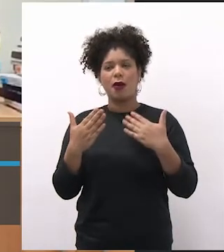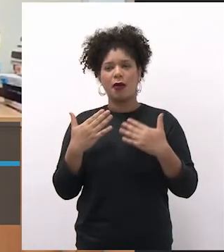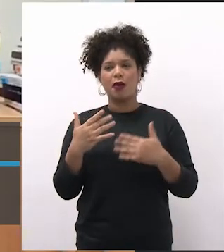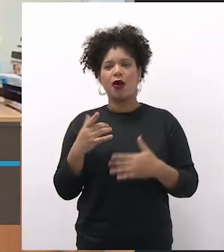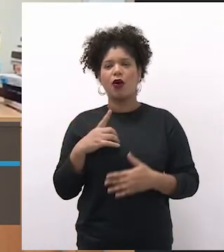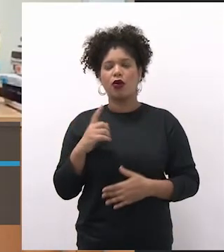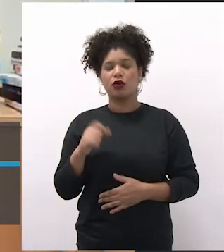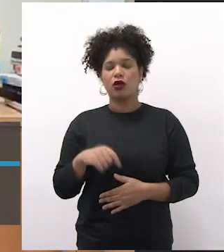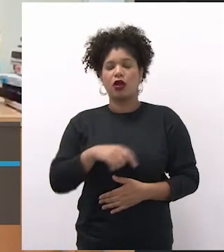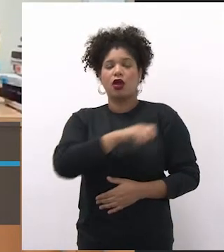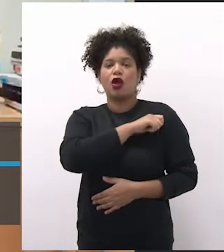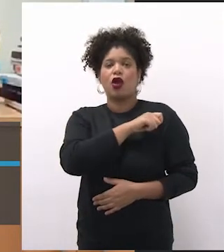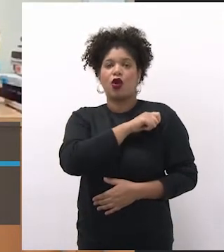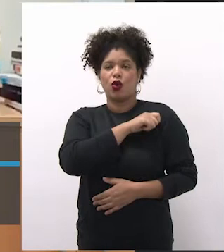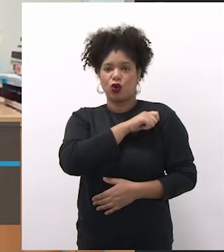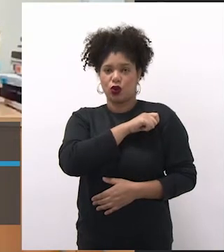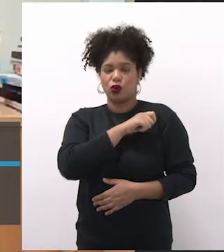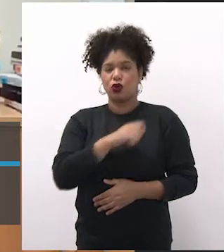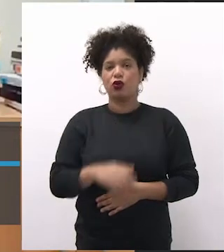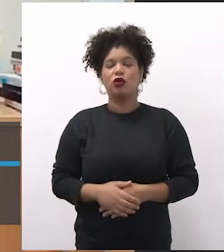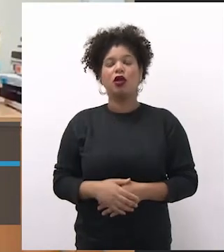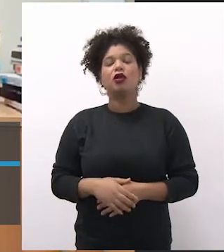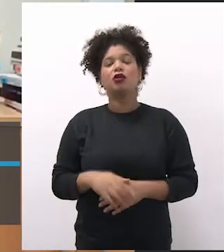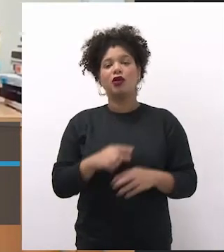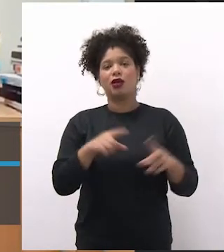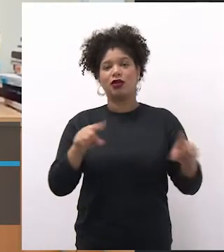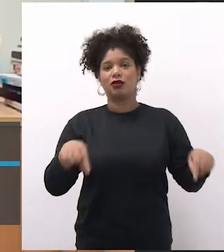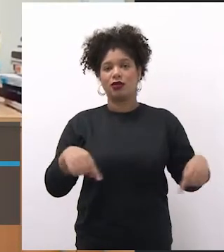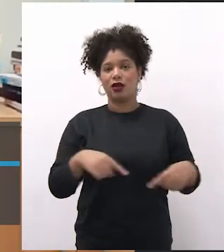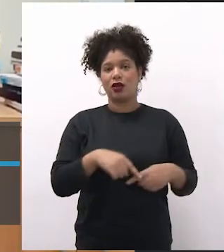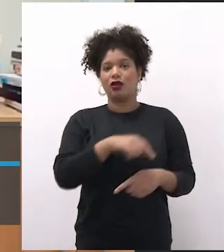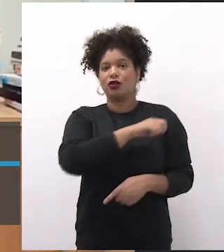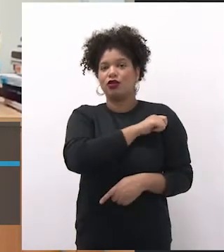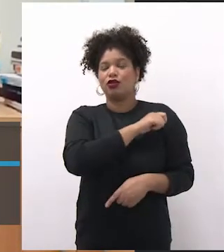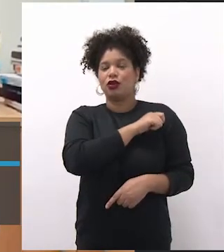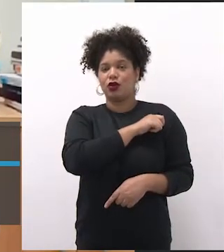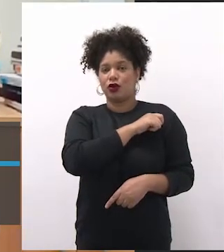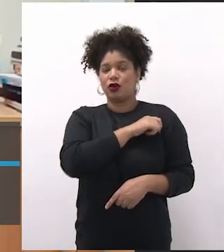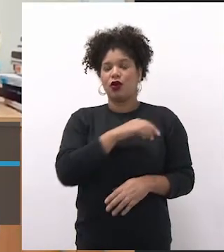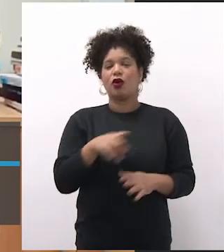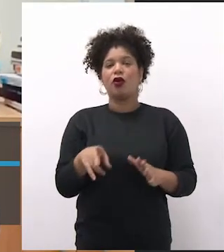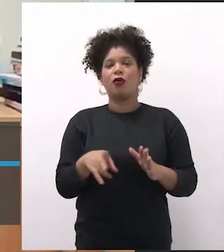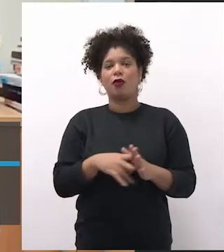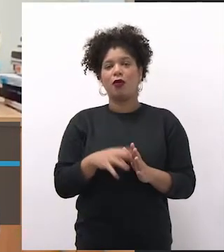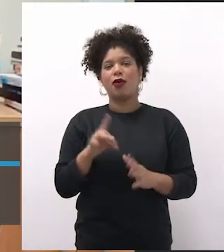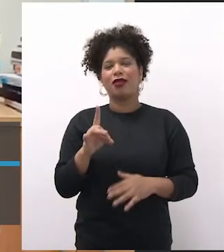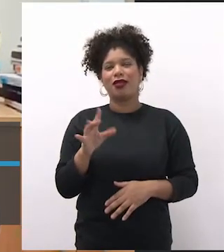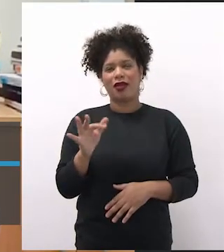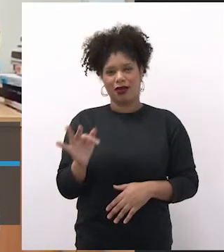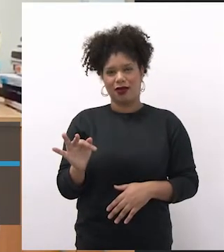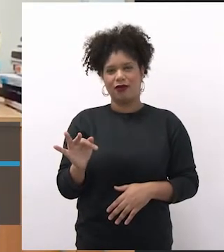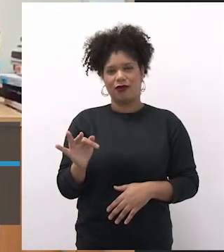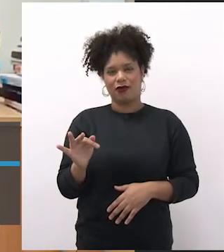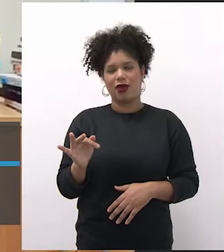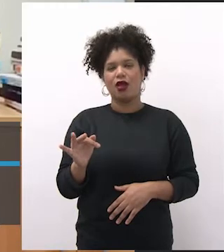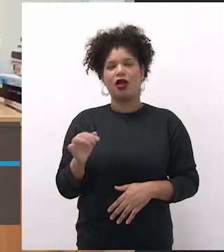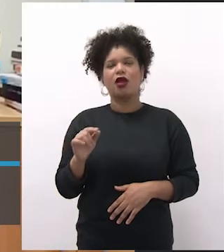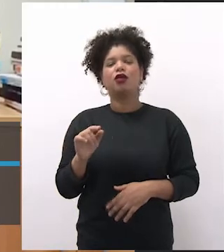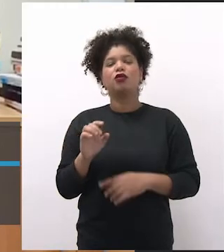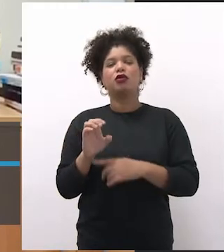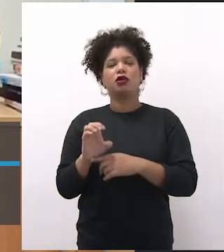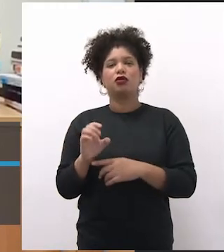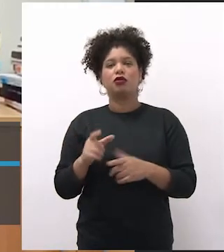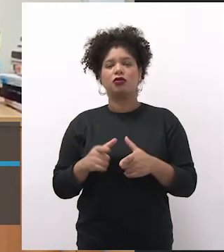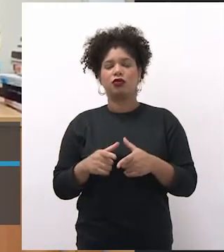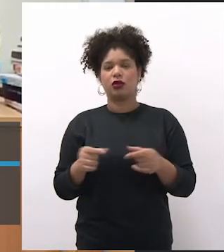com estudantes de uma sala de alunos de alta habilidades lá de uma escola do Distrito Federal. Aí eu gostaria que